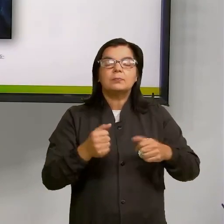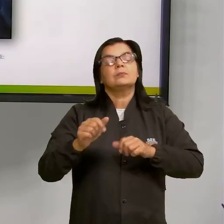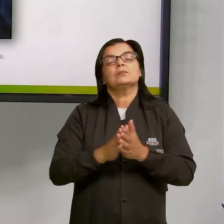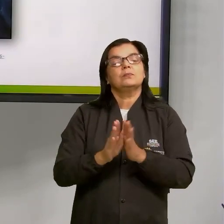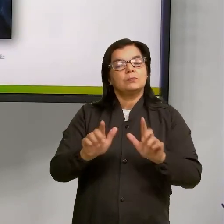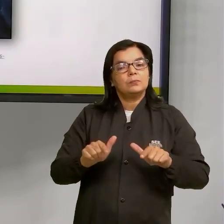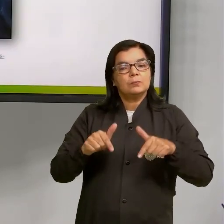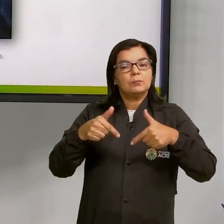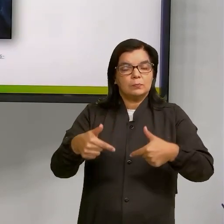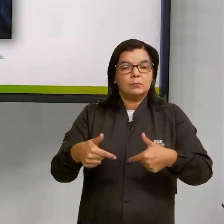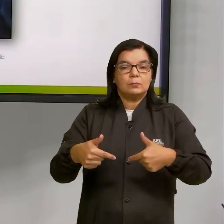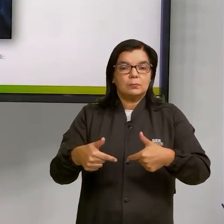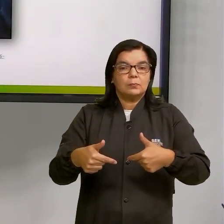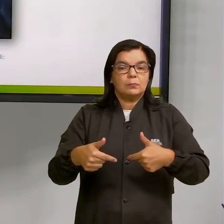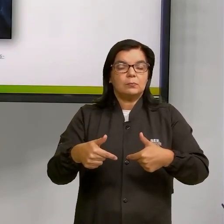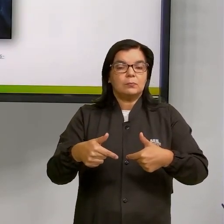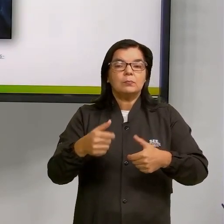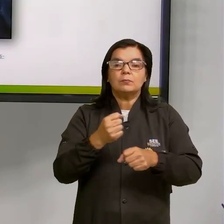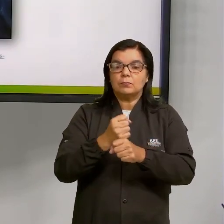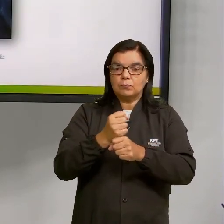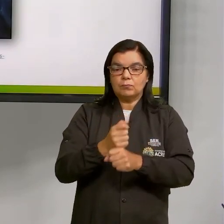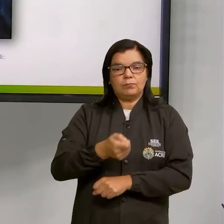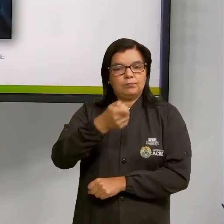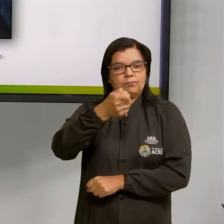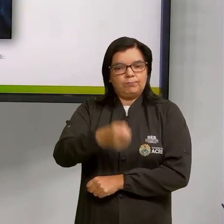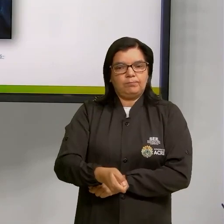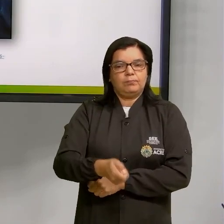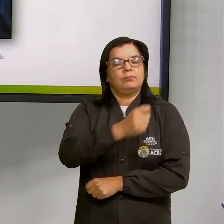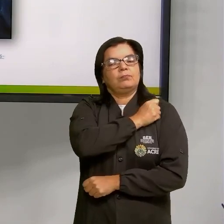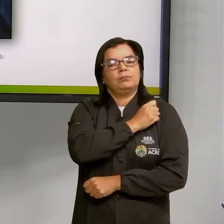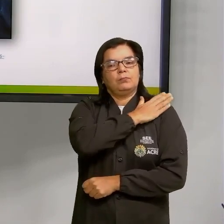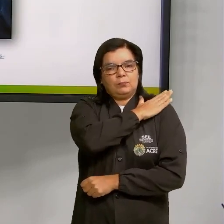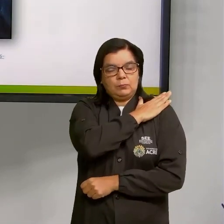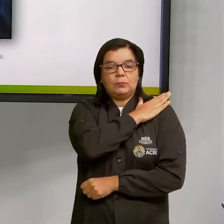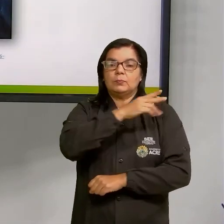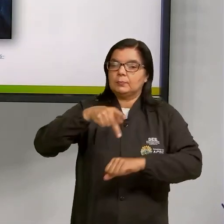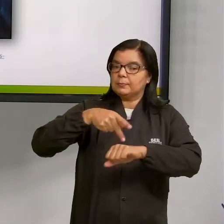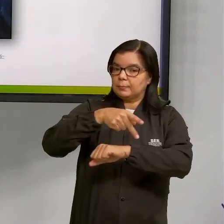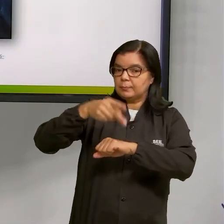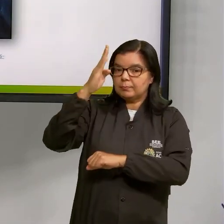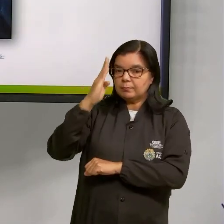movimento estudantil à época da ditadura militar no nosso país.